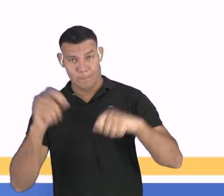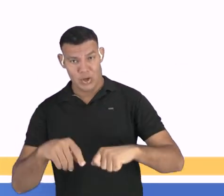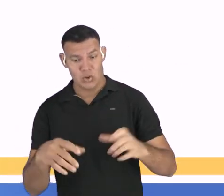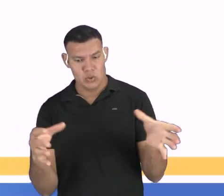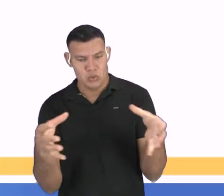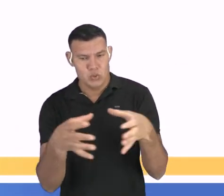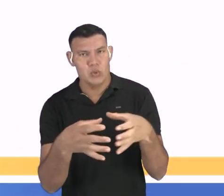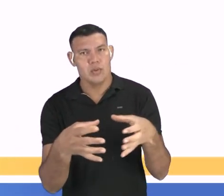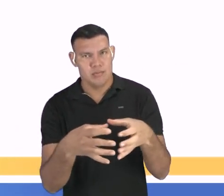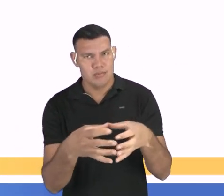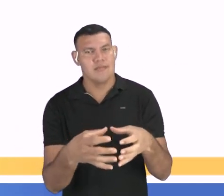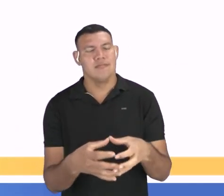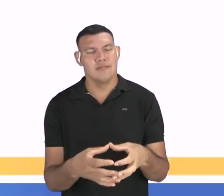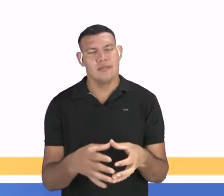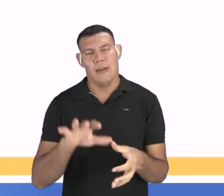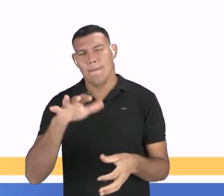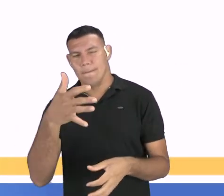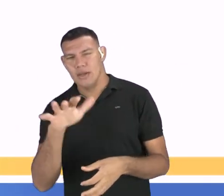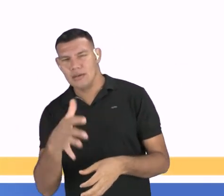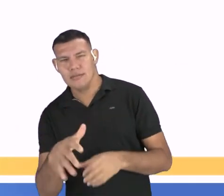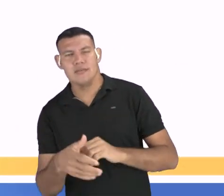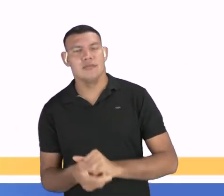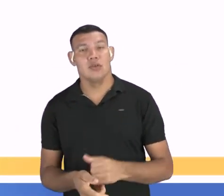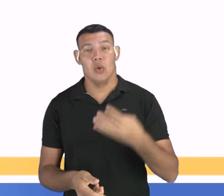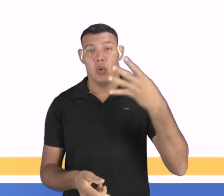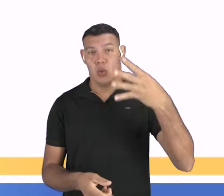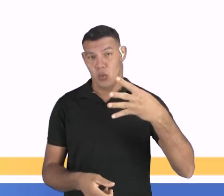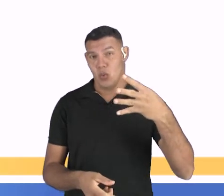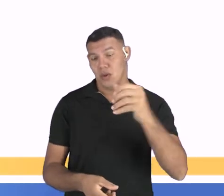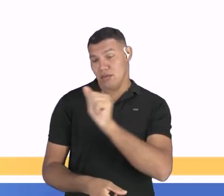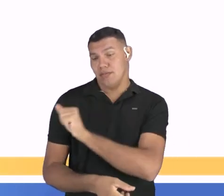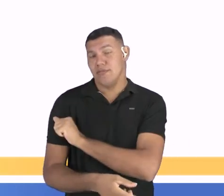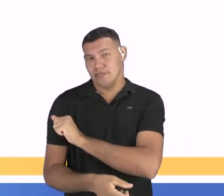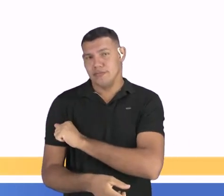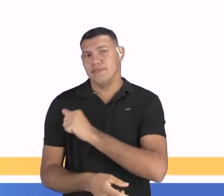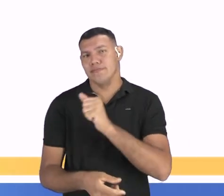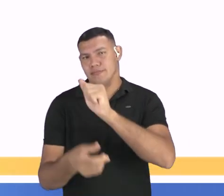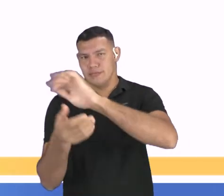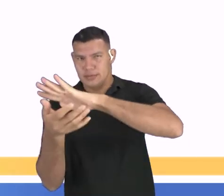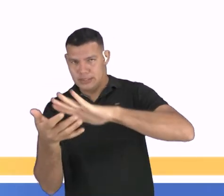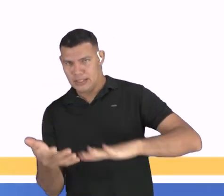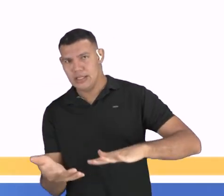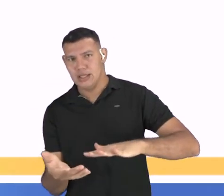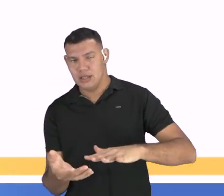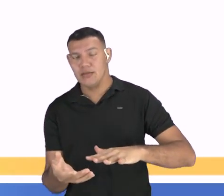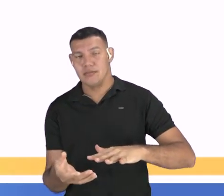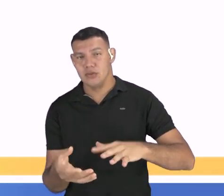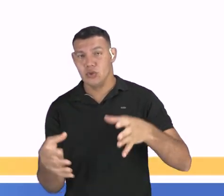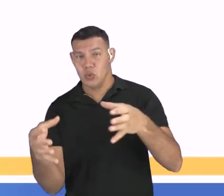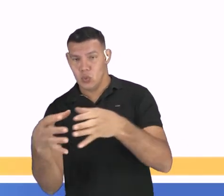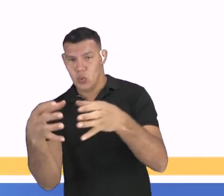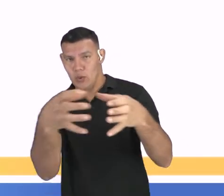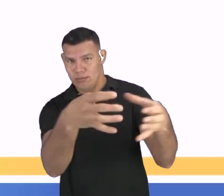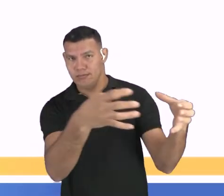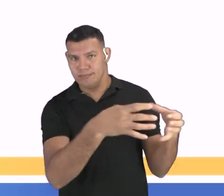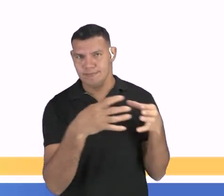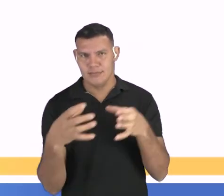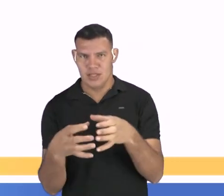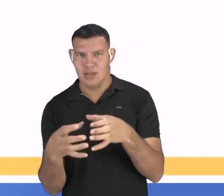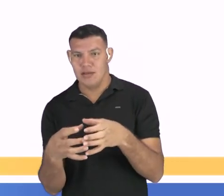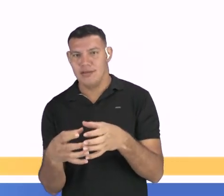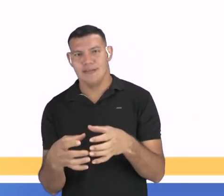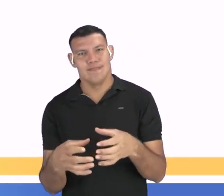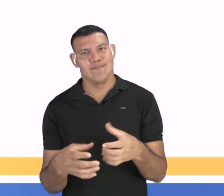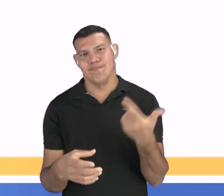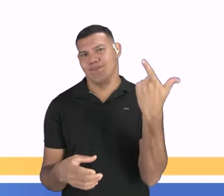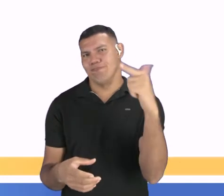grupos com exatamente 4 alunos para atividades em conjunto, de forma que não fique nenhum aluno